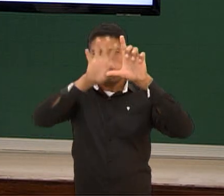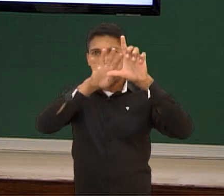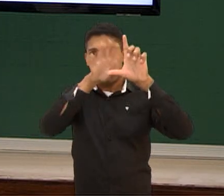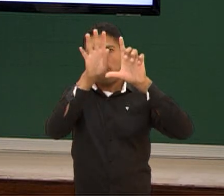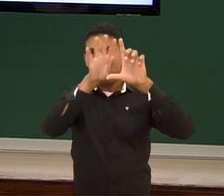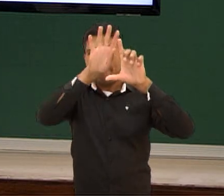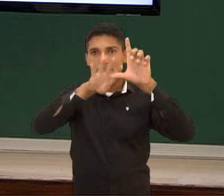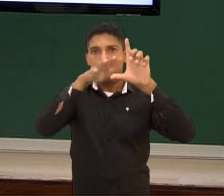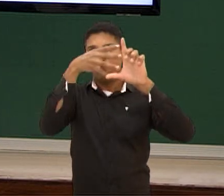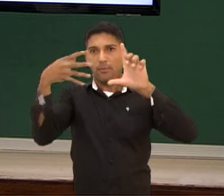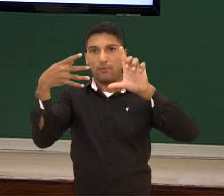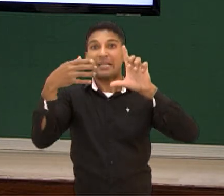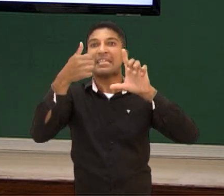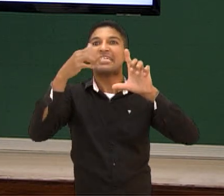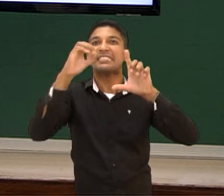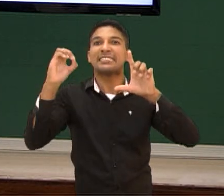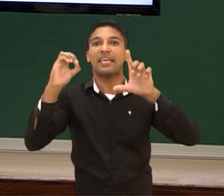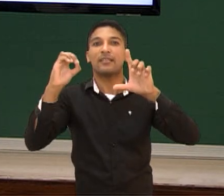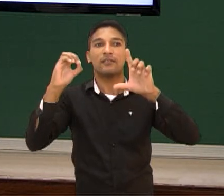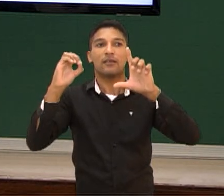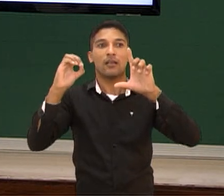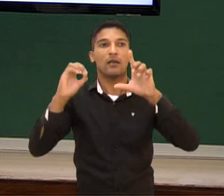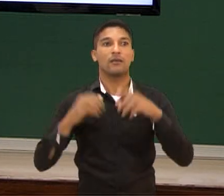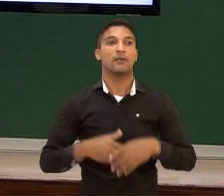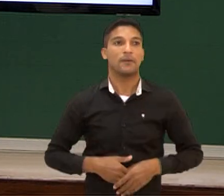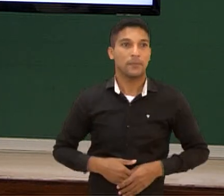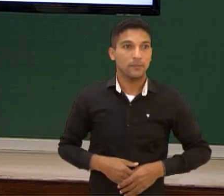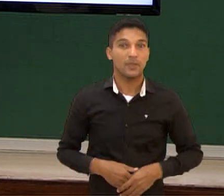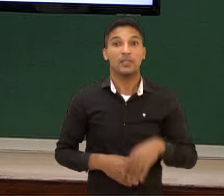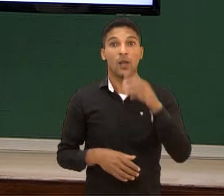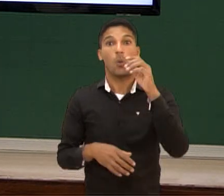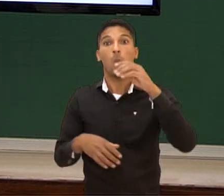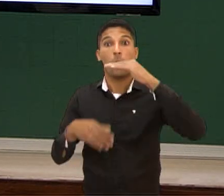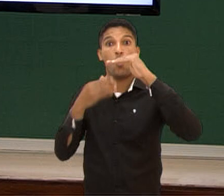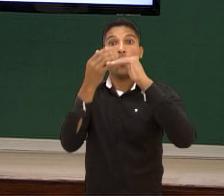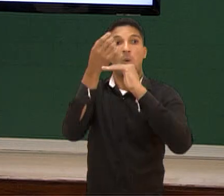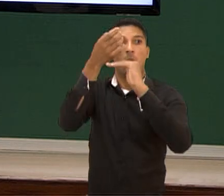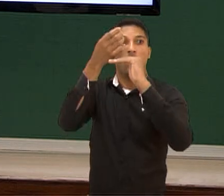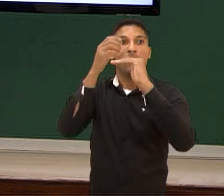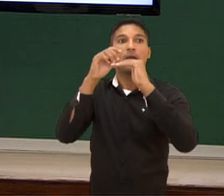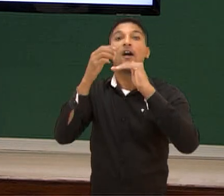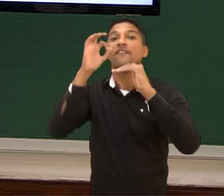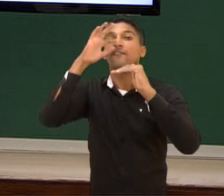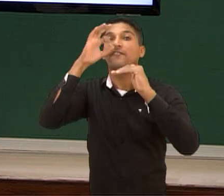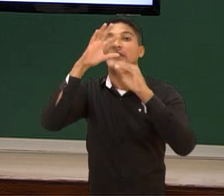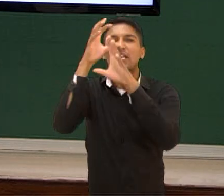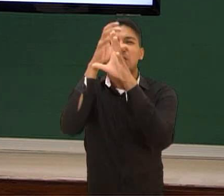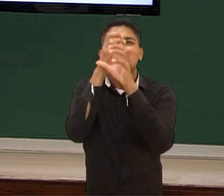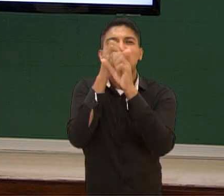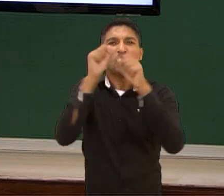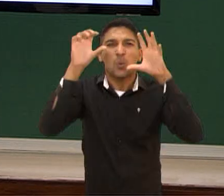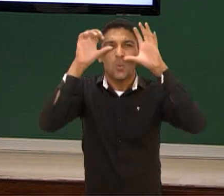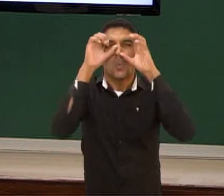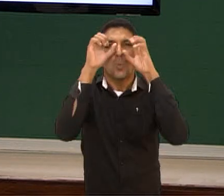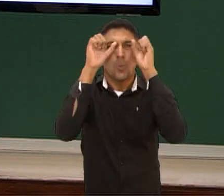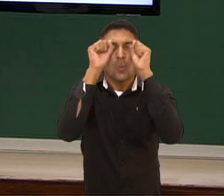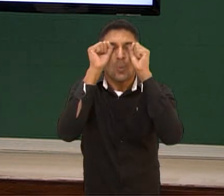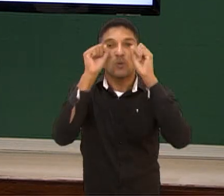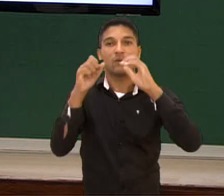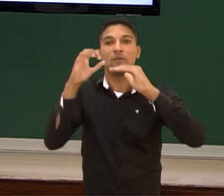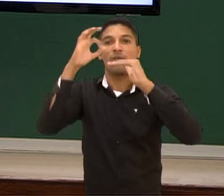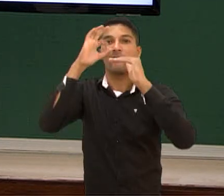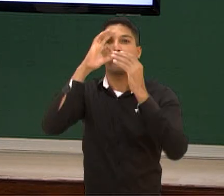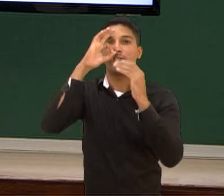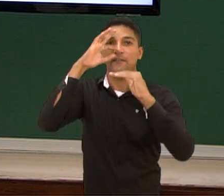E o que acontece? Dessas 100 partes, 40 estão em verde mais escuro, ok? Então, eu